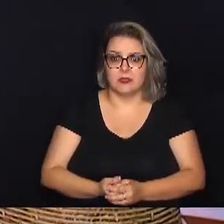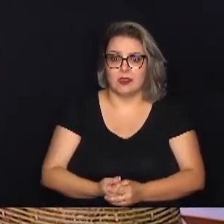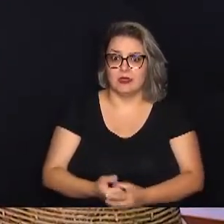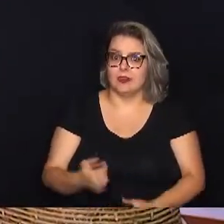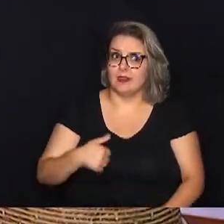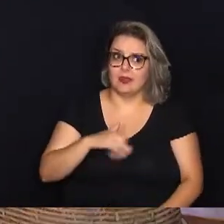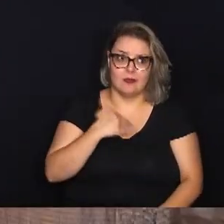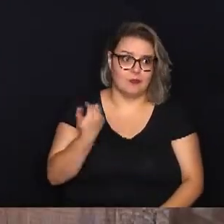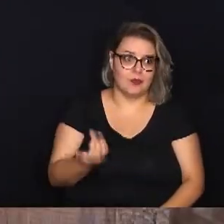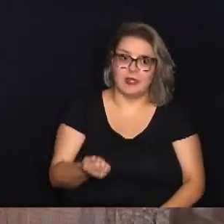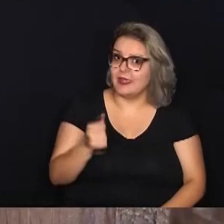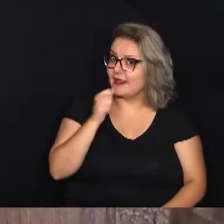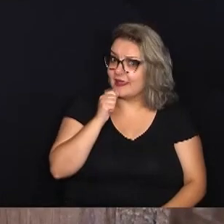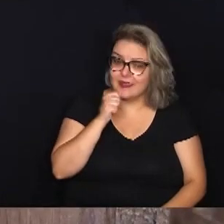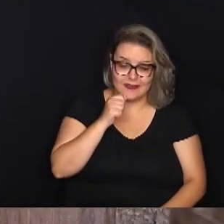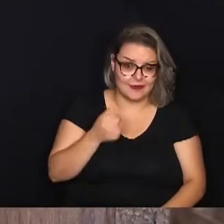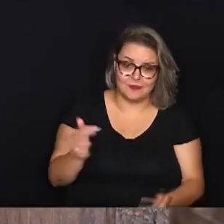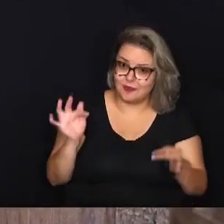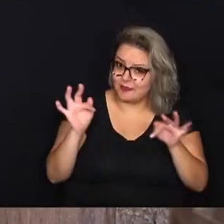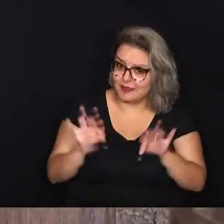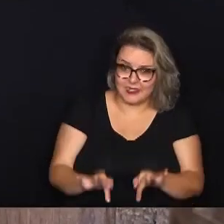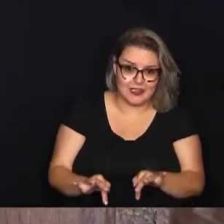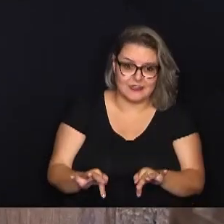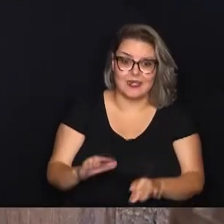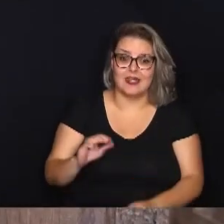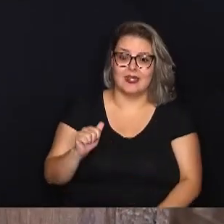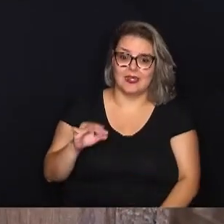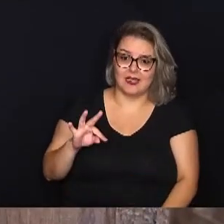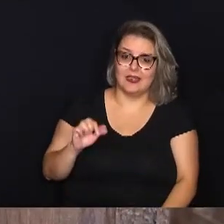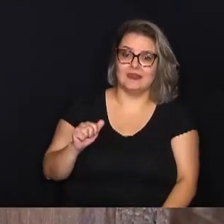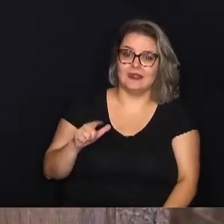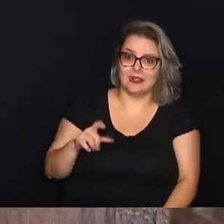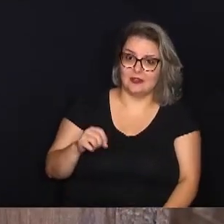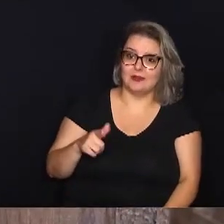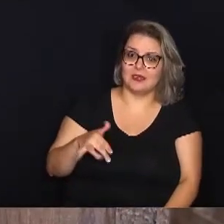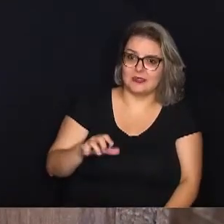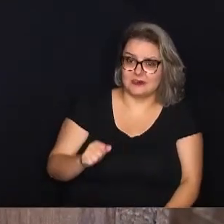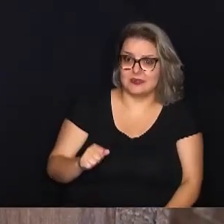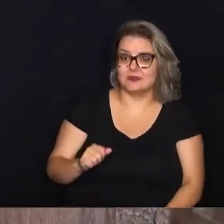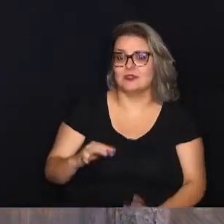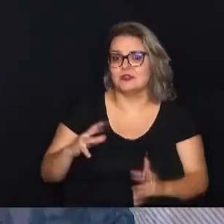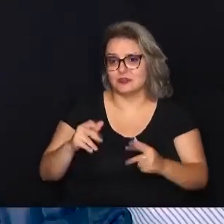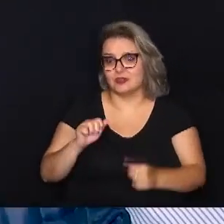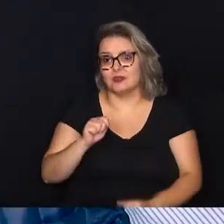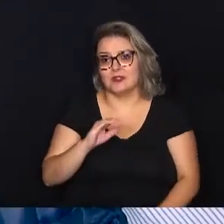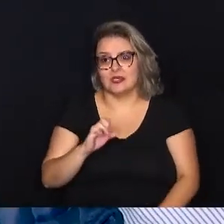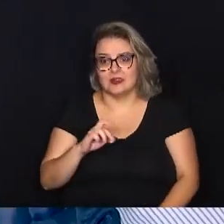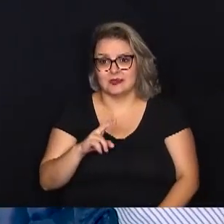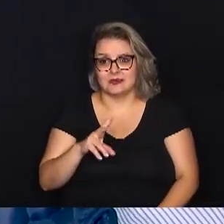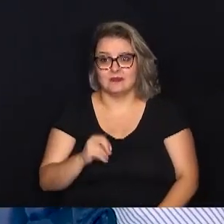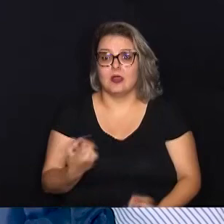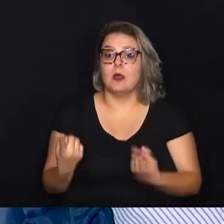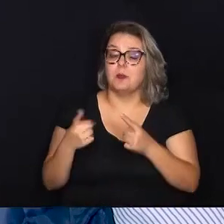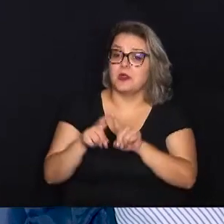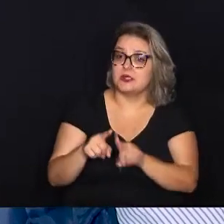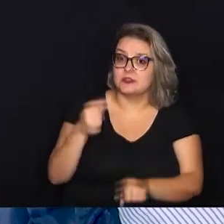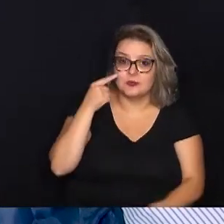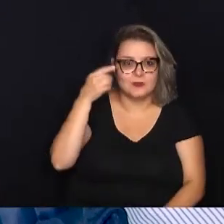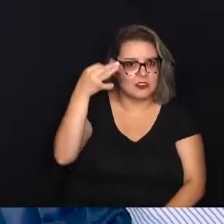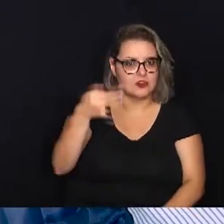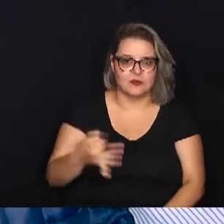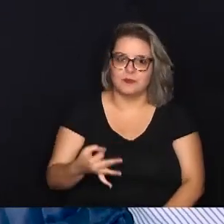vou embora e não vou terminar de fazer a catalogação desse acervo. Parceria seria